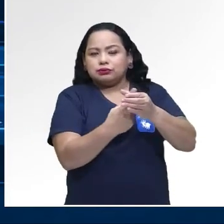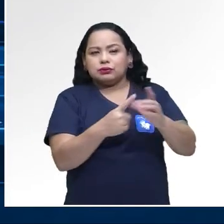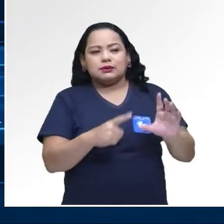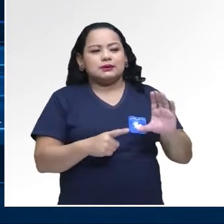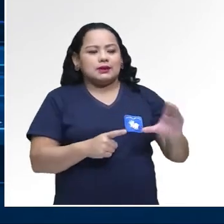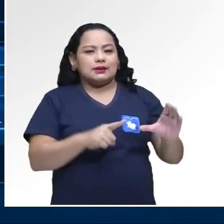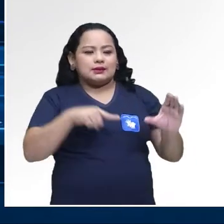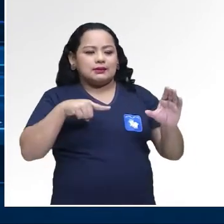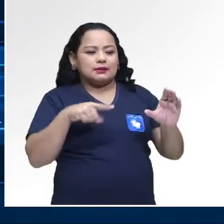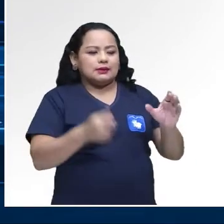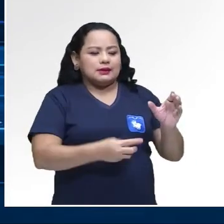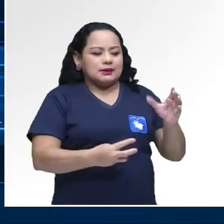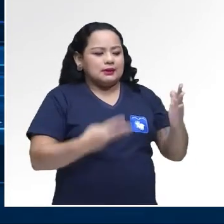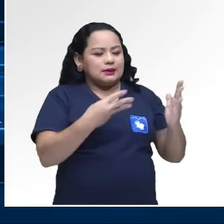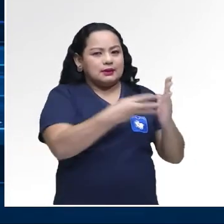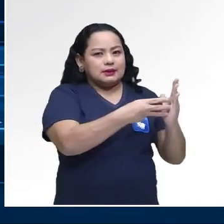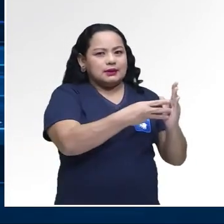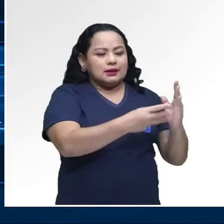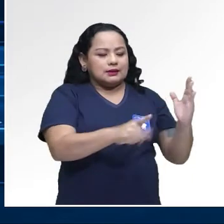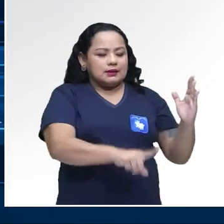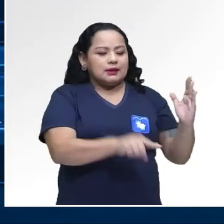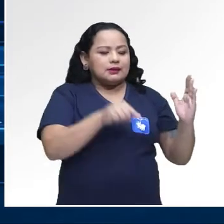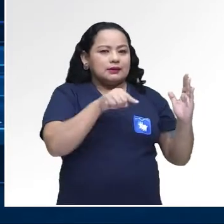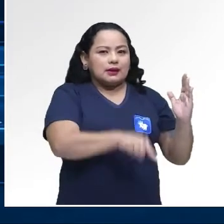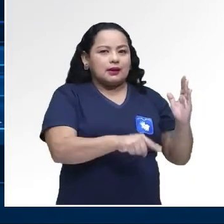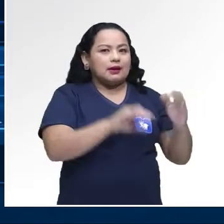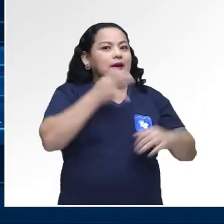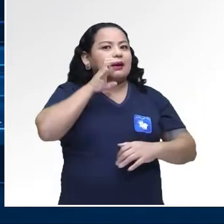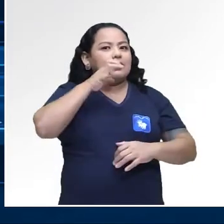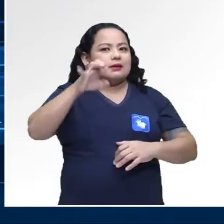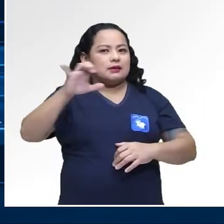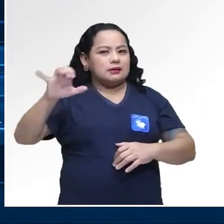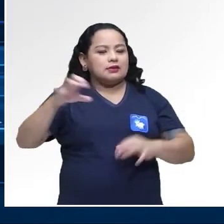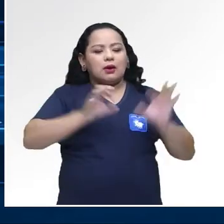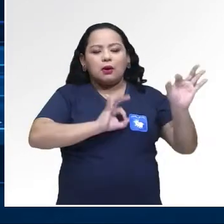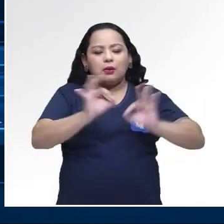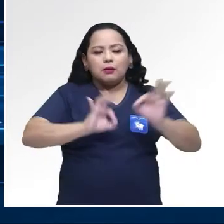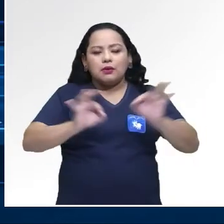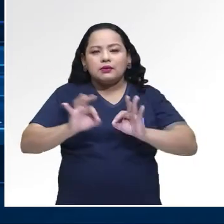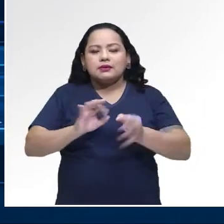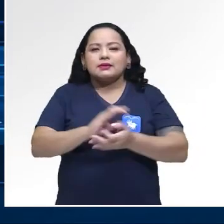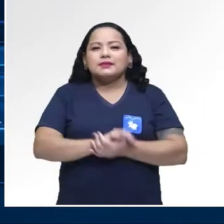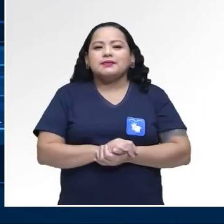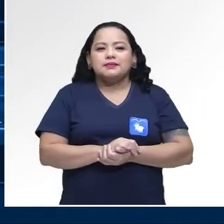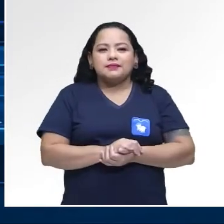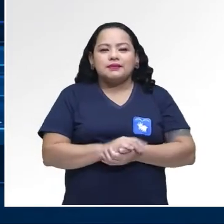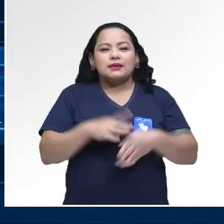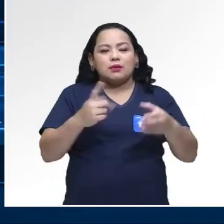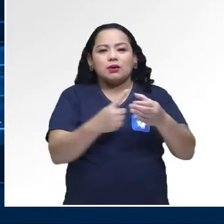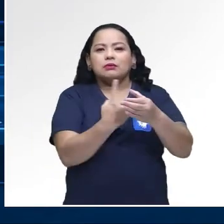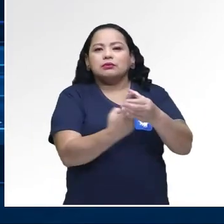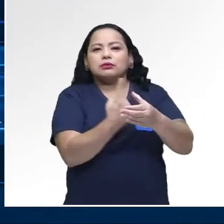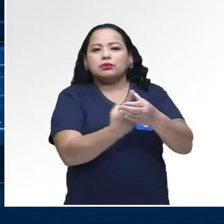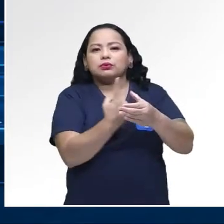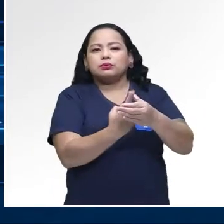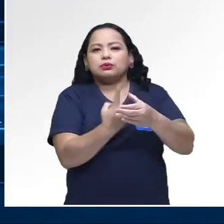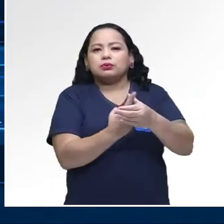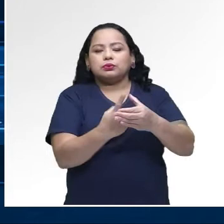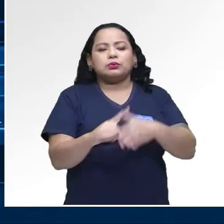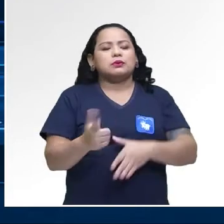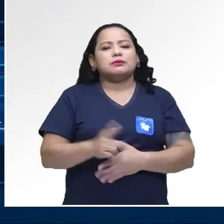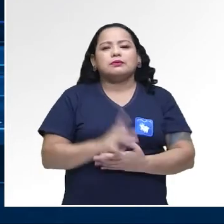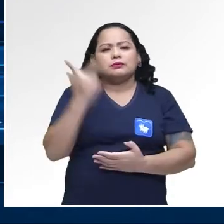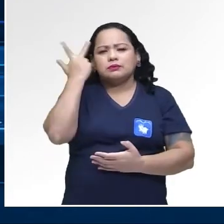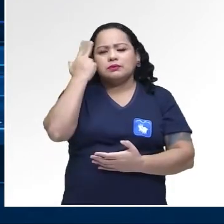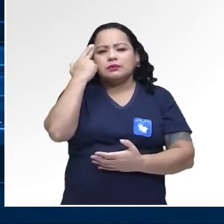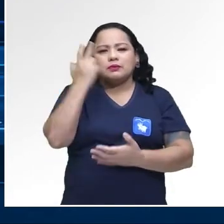ali na tomada, ocorre o processo de energia, né, ele vai ali se movimentar e o meu liquidificador vai funcionar, por exemplo. Tá? Então,